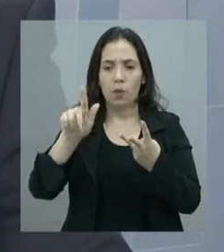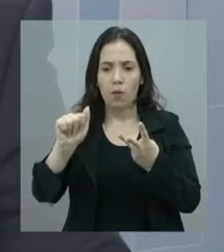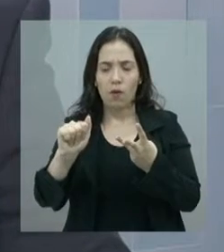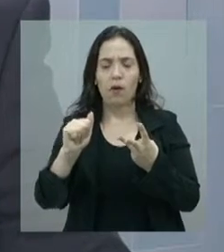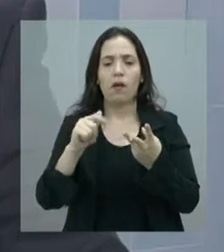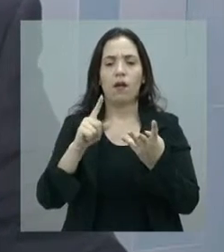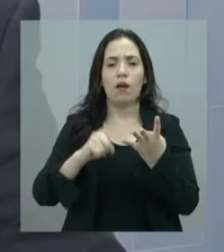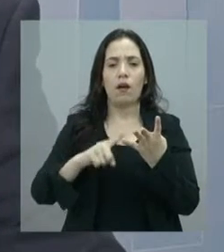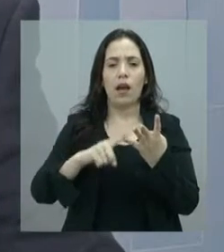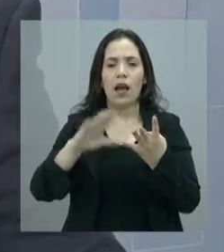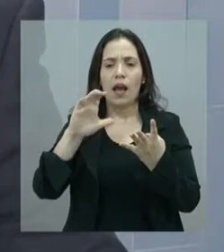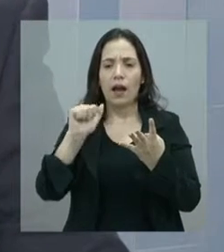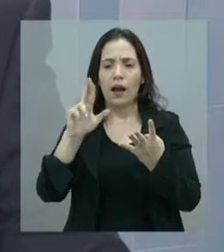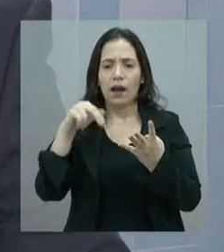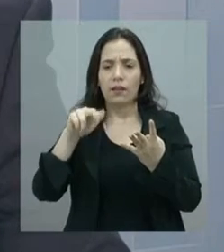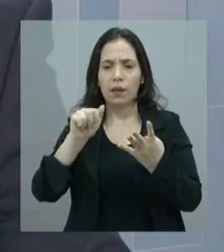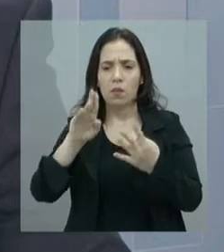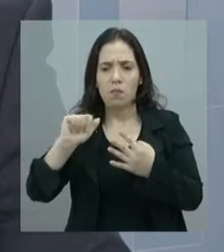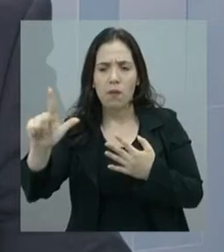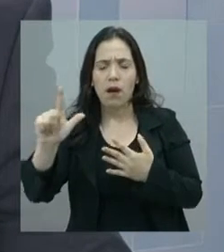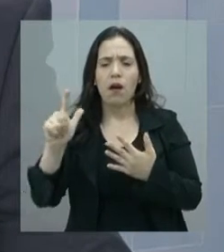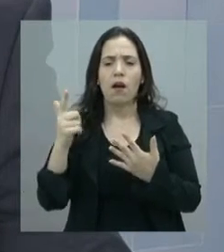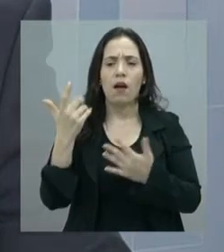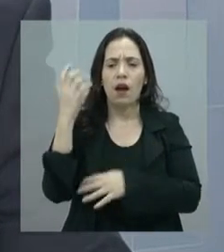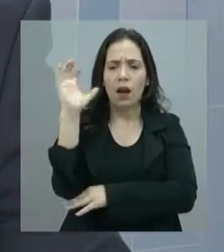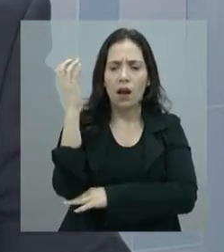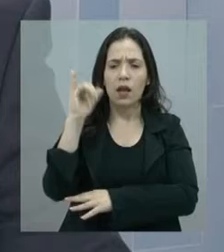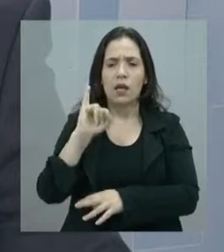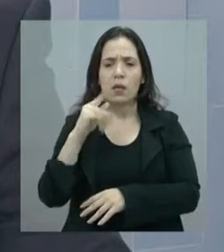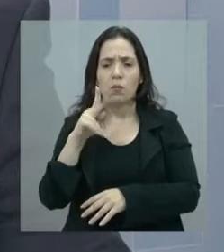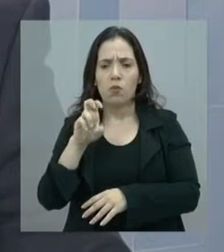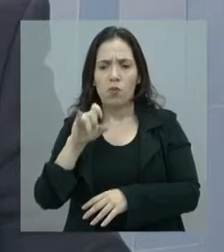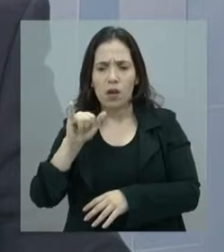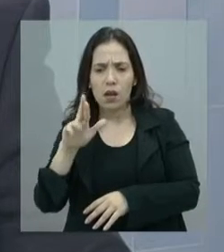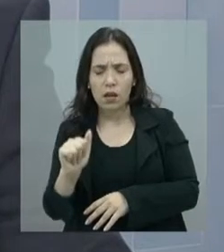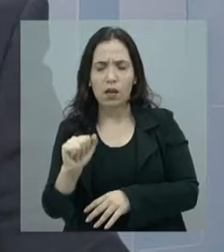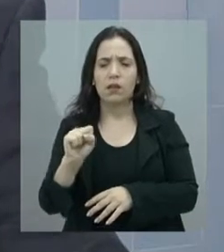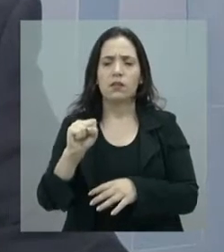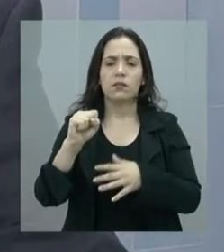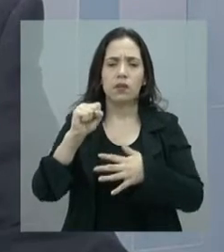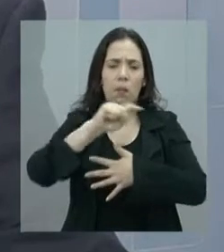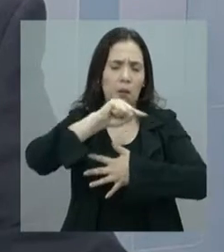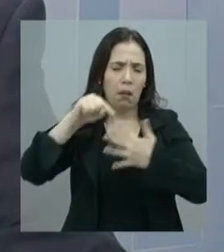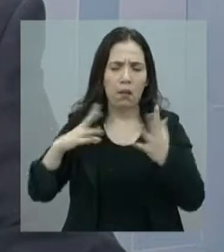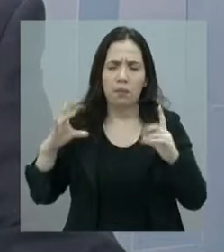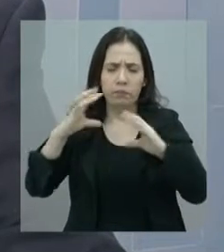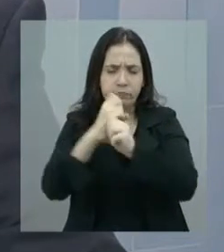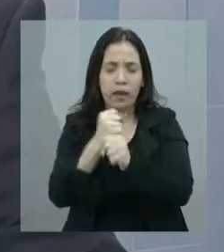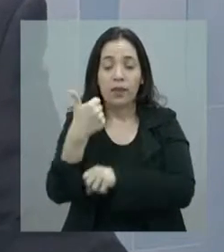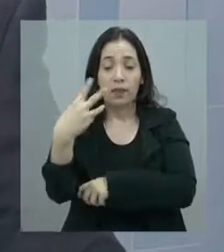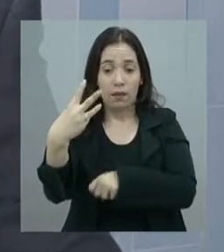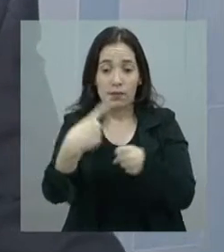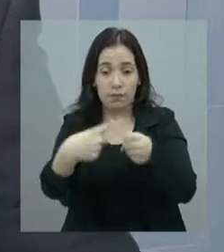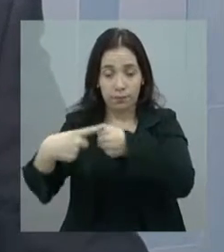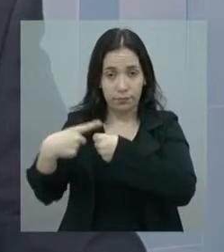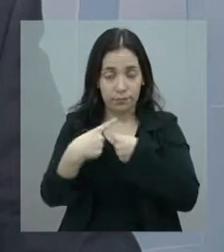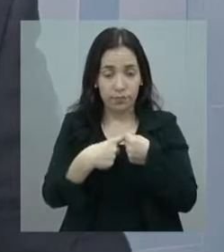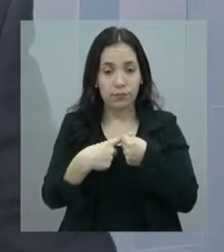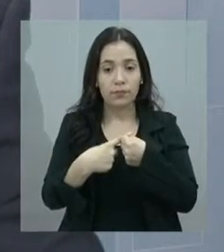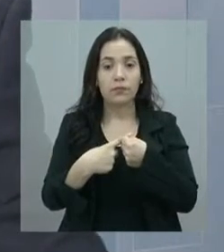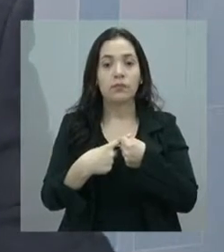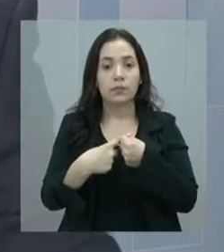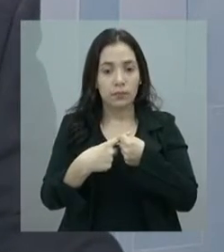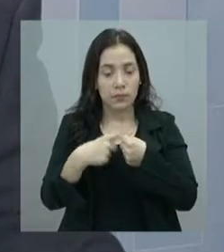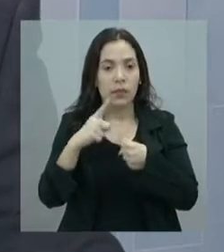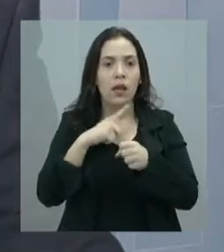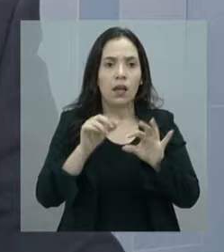se eu não me engano, Carnaubal, Crateús, Ipueiras, Ipaporanga, Poranga. Ao todo são 13 cidades. E pega uma área muito